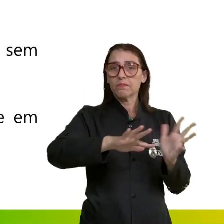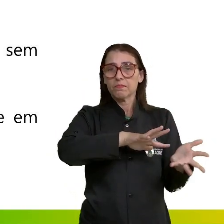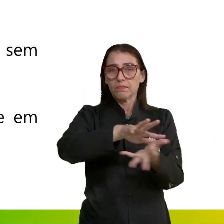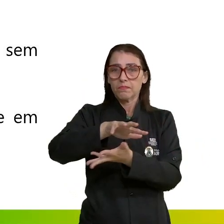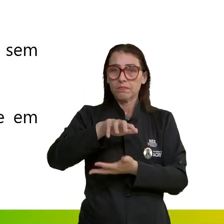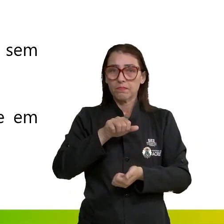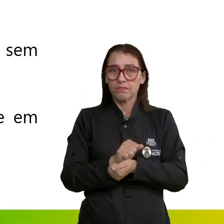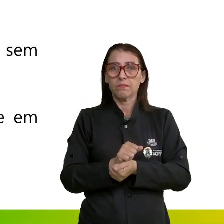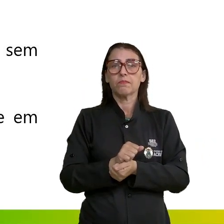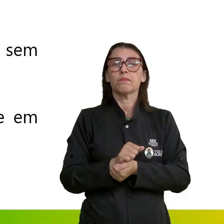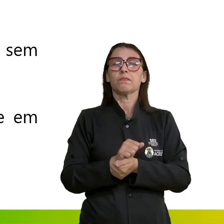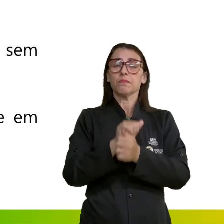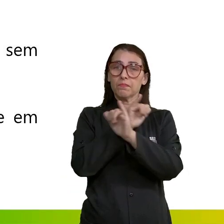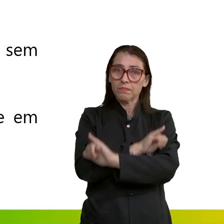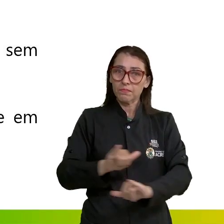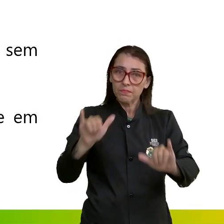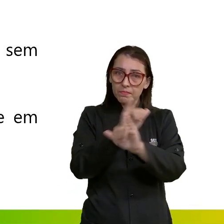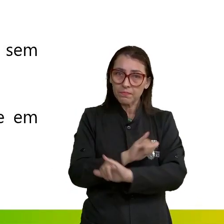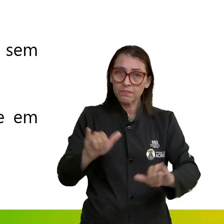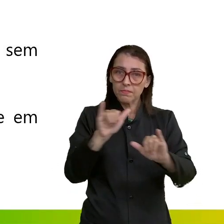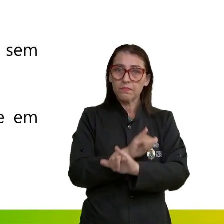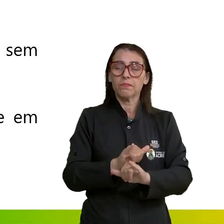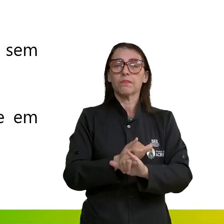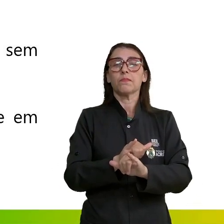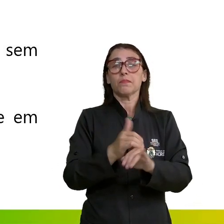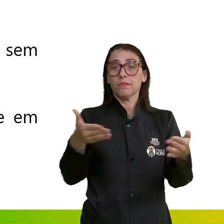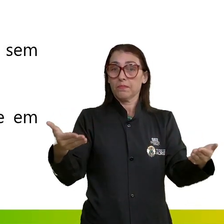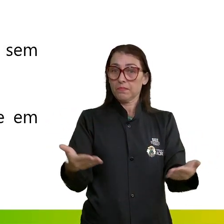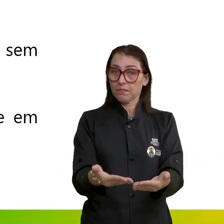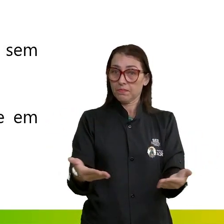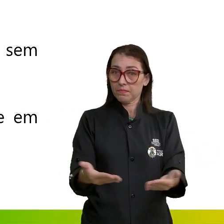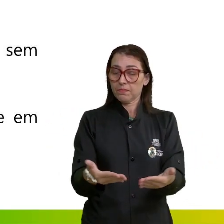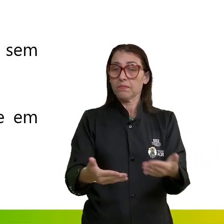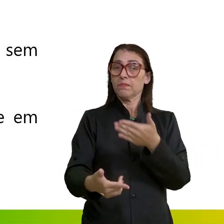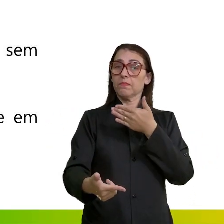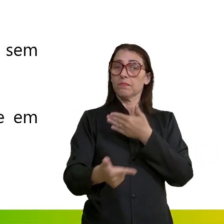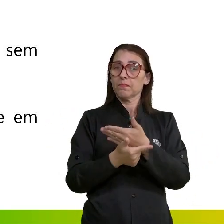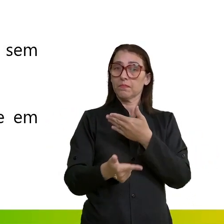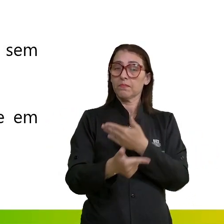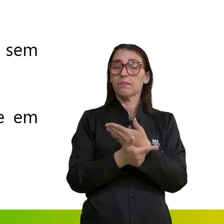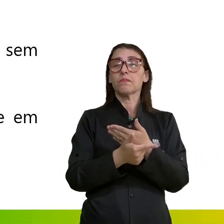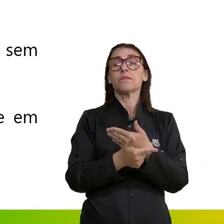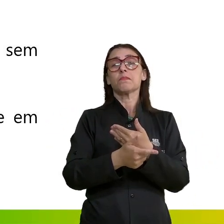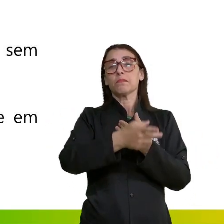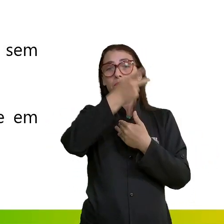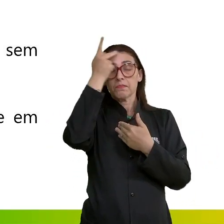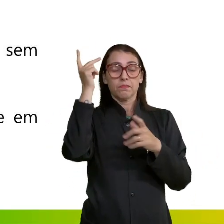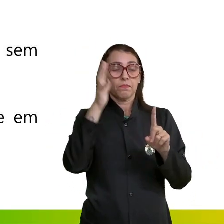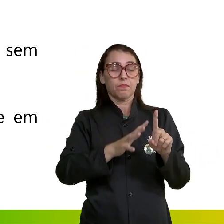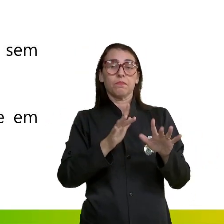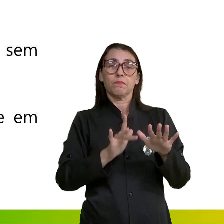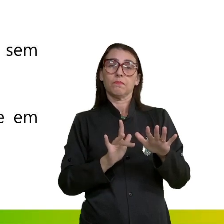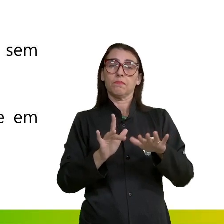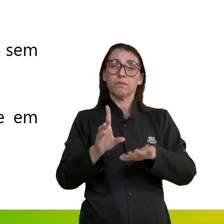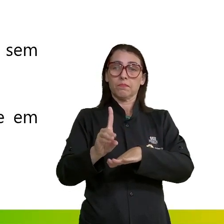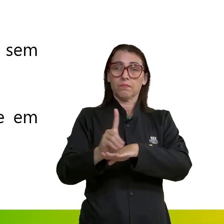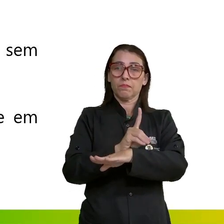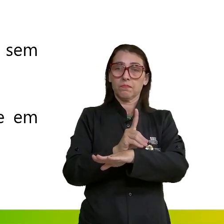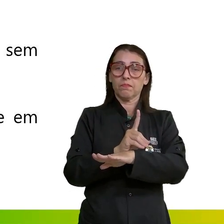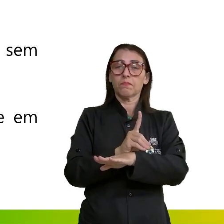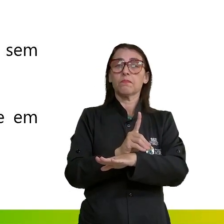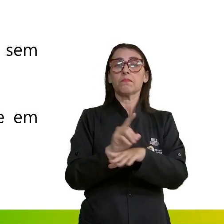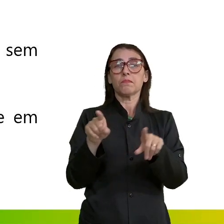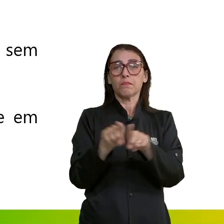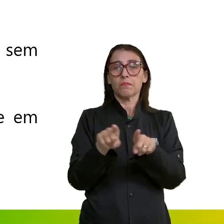por meio da publicidade, e agora, o papel dos influenciadores digitais na atualidade,